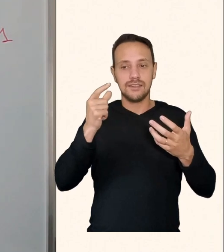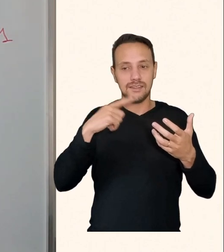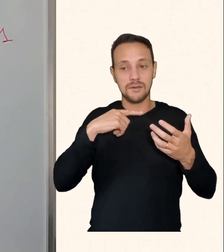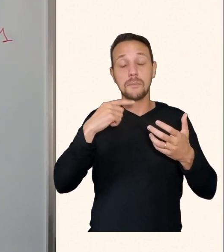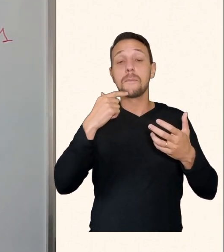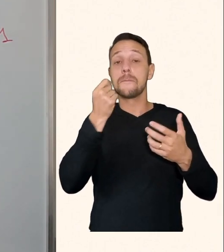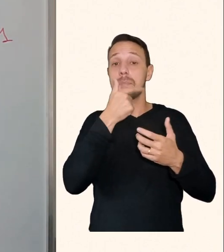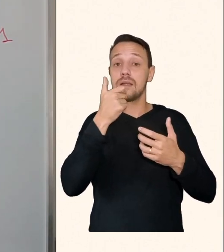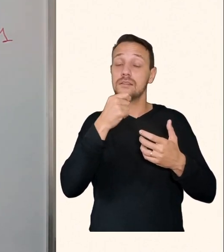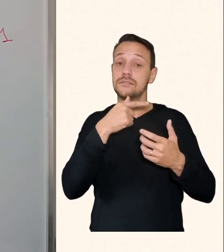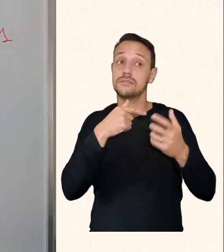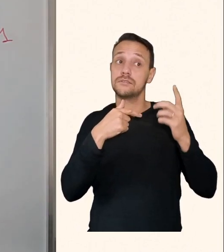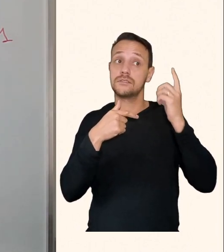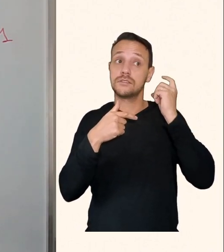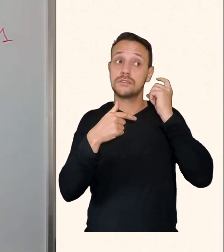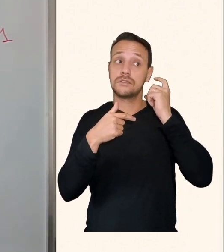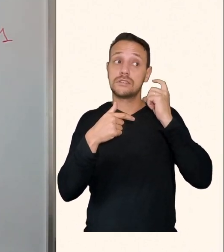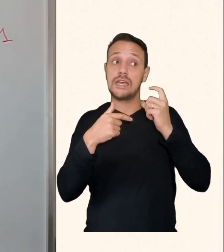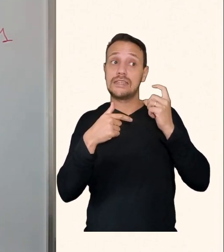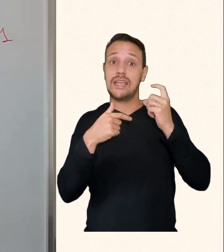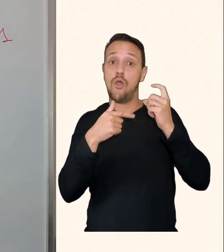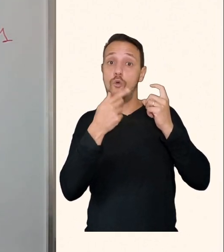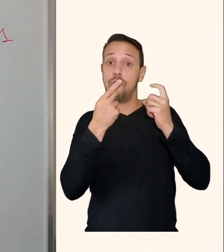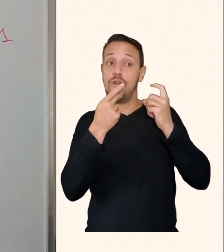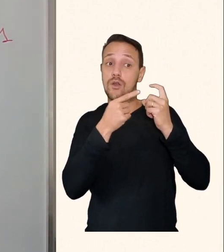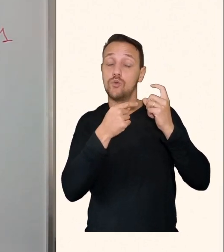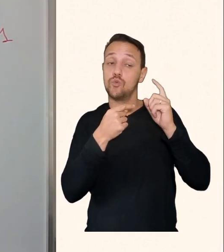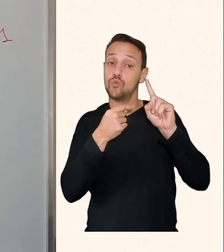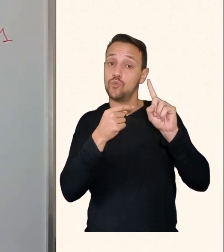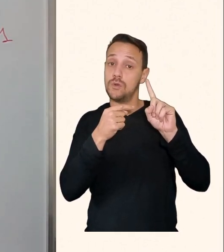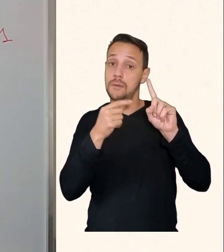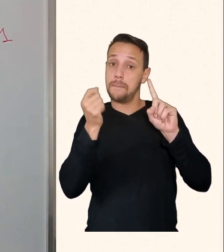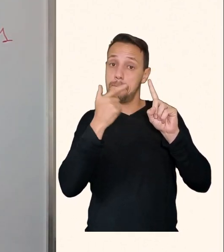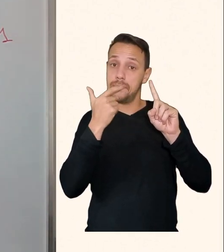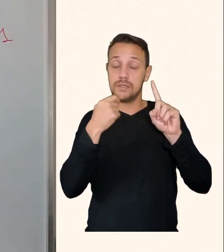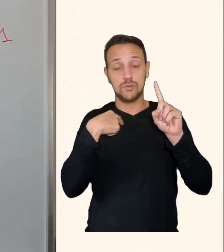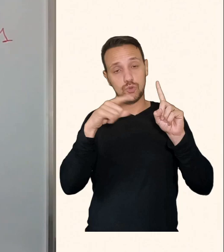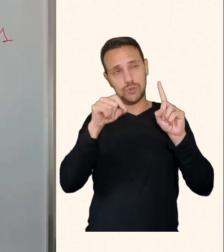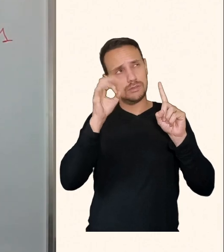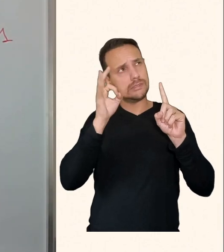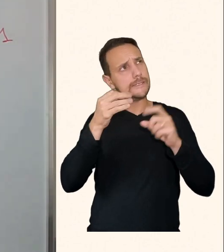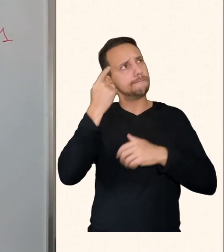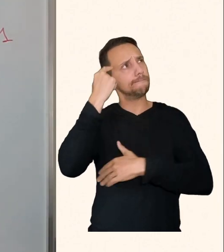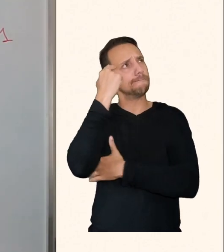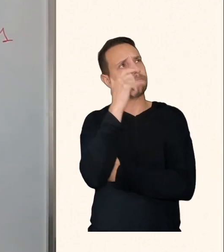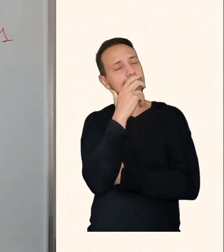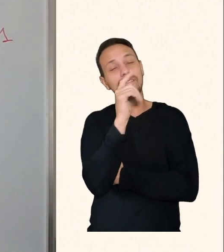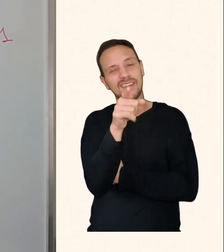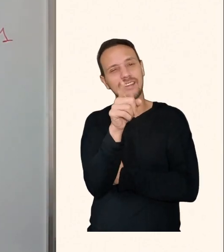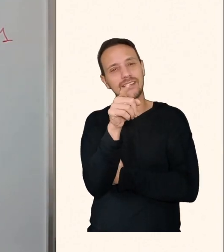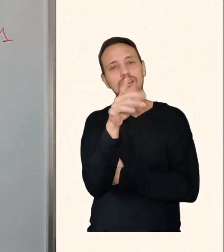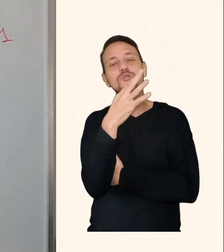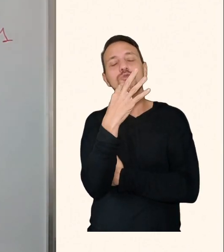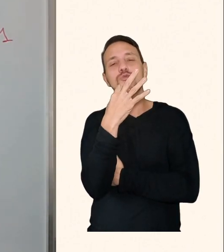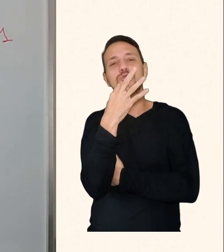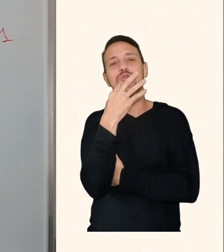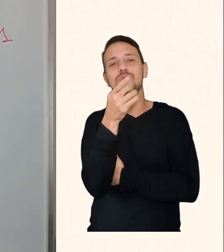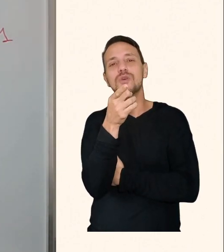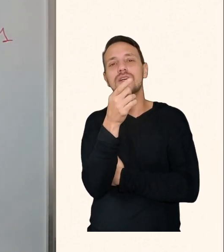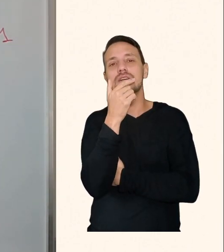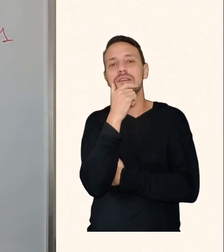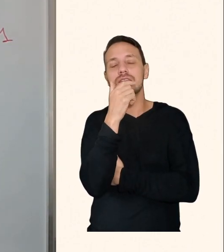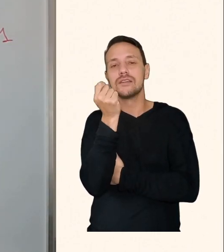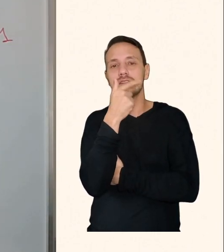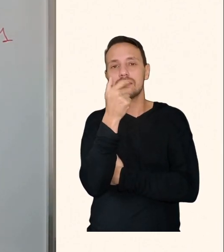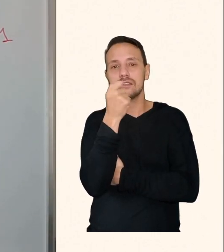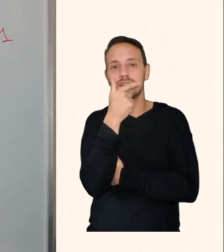Daniel disse que eu posso contar uma só. Então, eu preciso escolher bem a piada que eu vou contar pra vocês. Deixa eu pensar. Ah, você conhece a piada